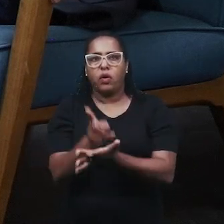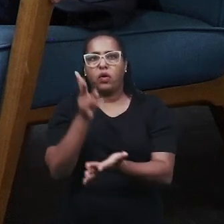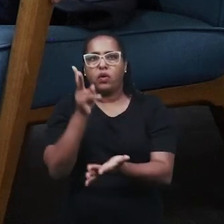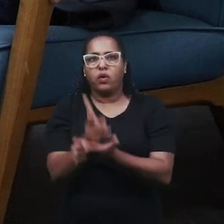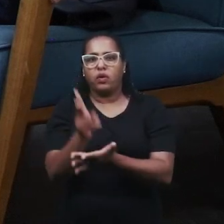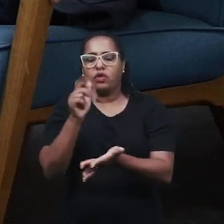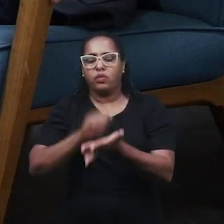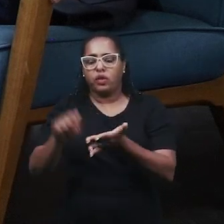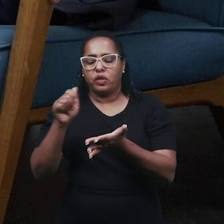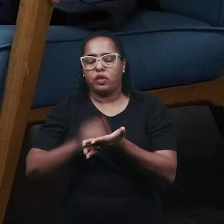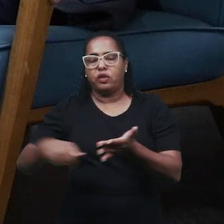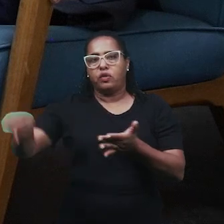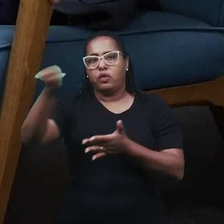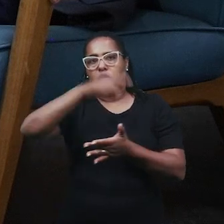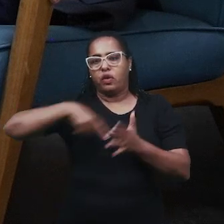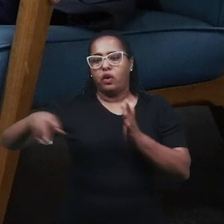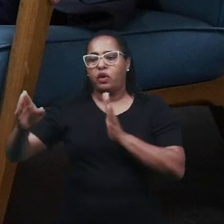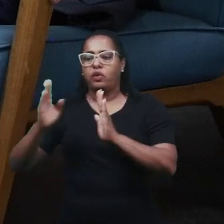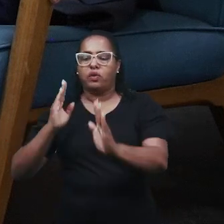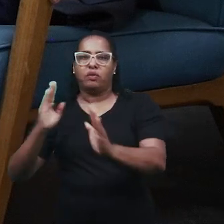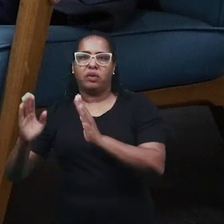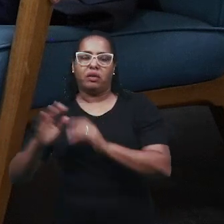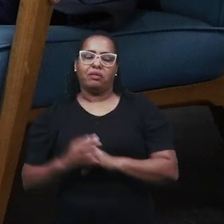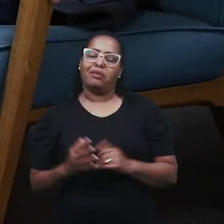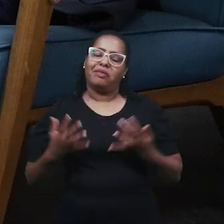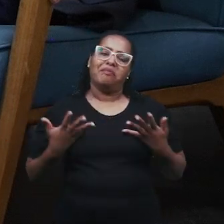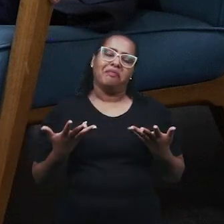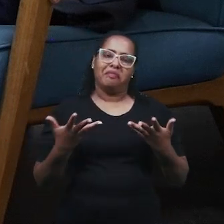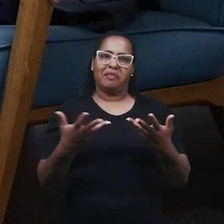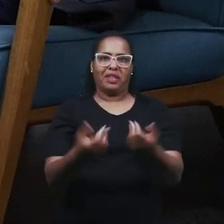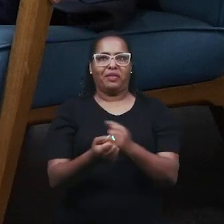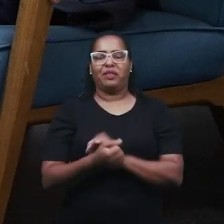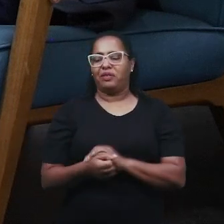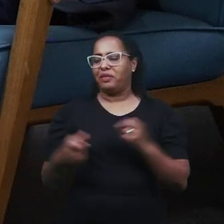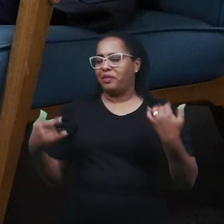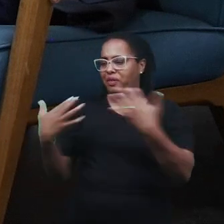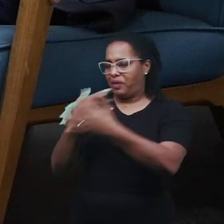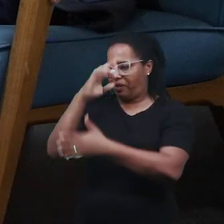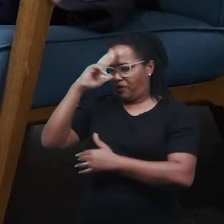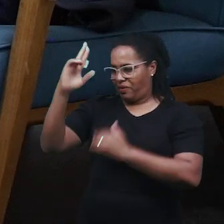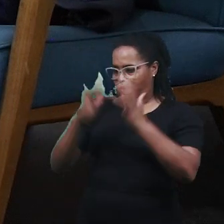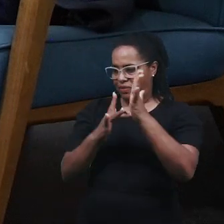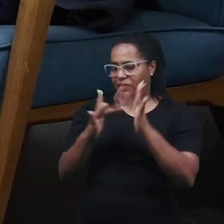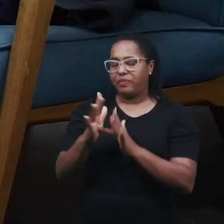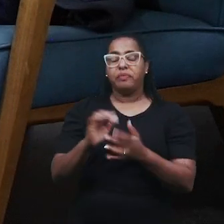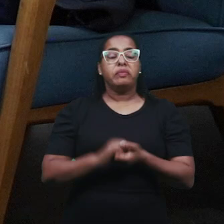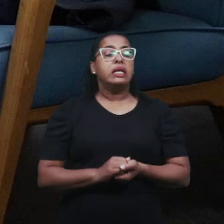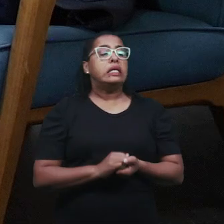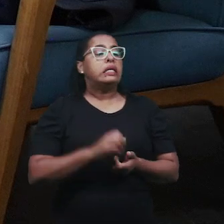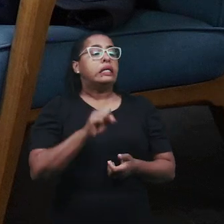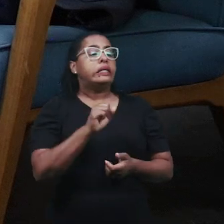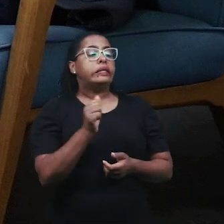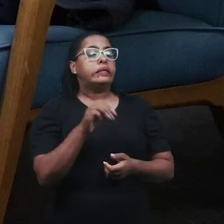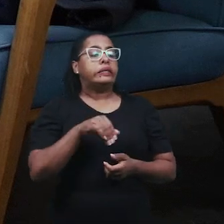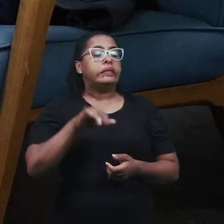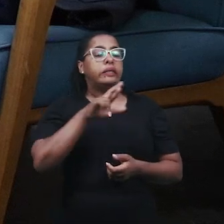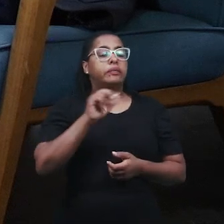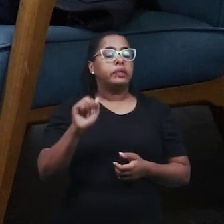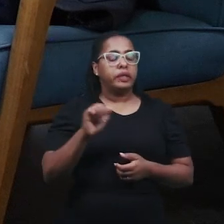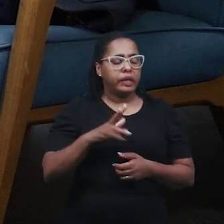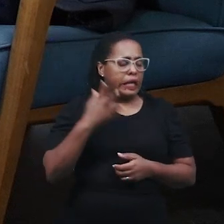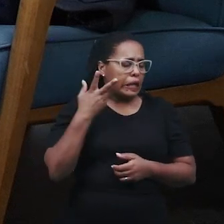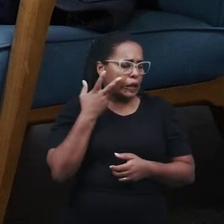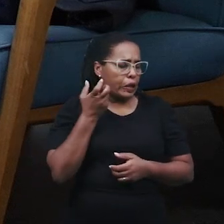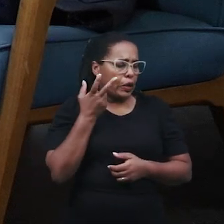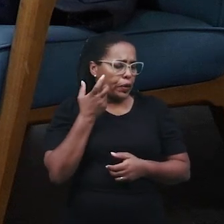em nossos dias. E foi realmente maravilhoso. Glória a Jesus. Sami, naturalmente